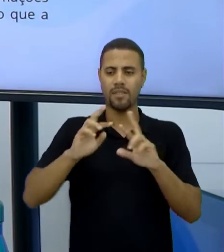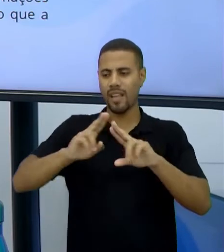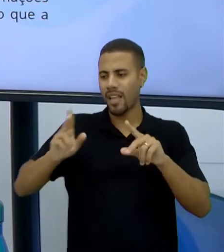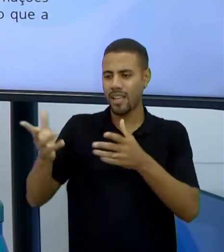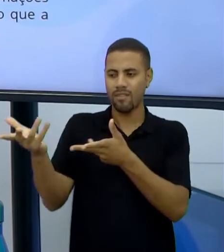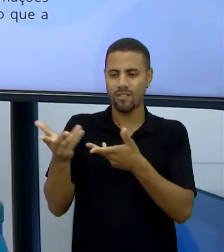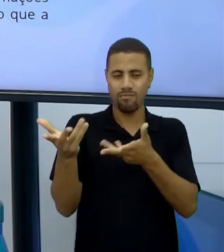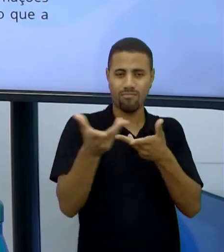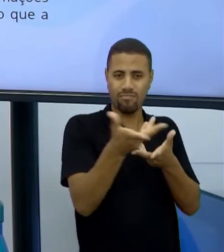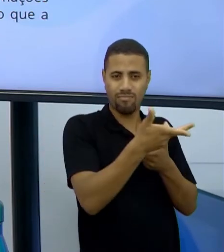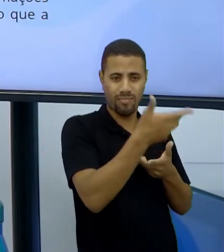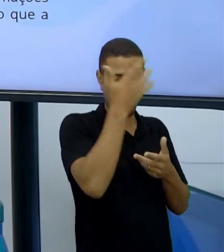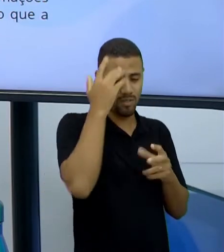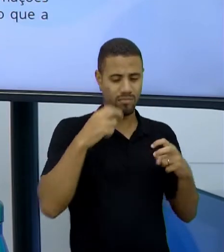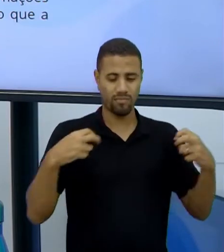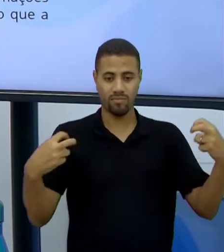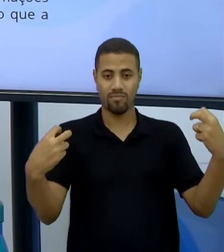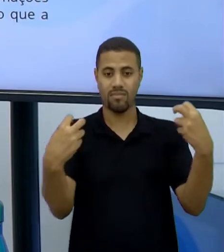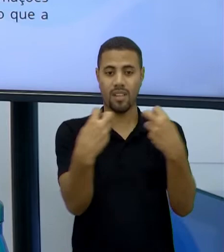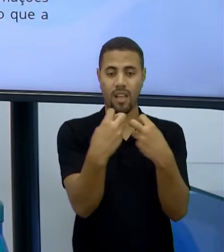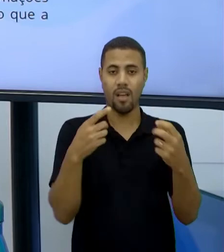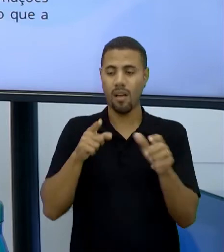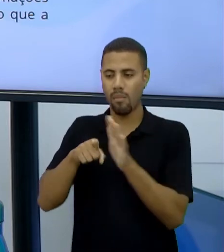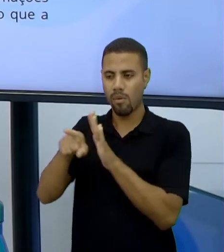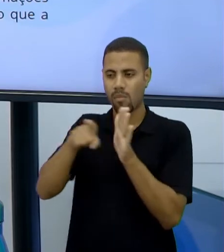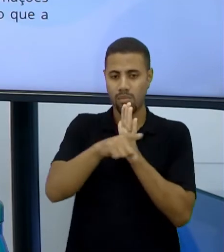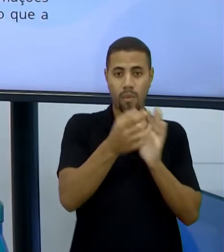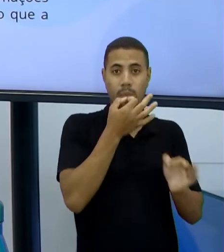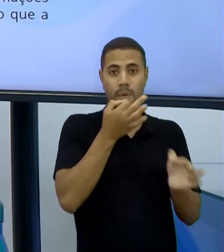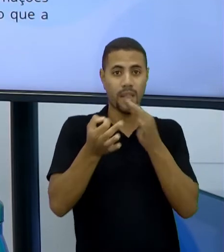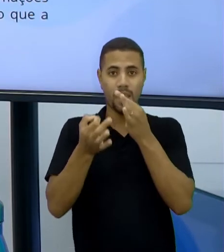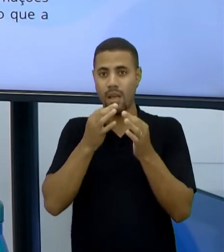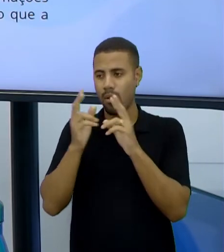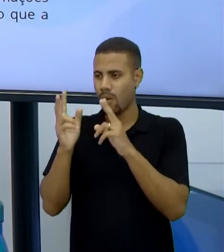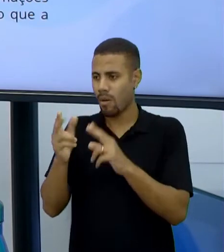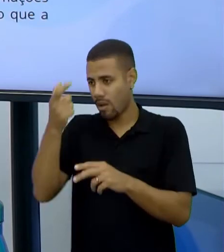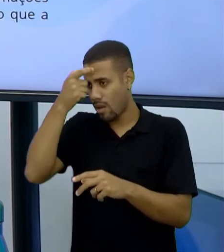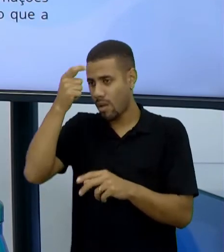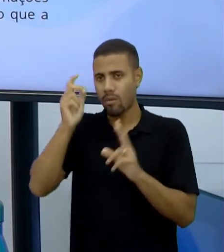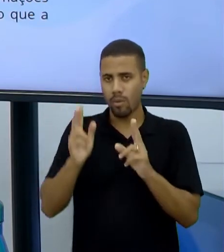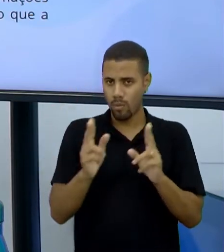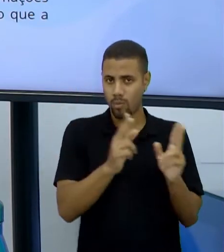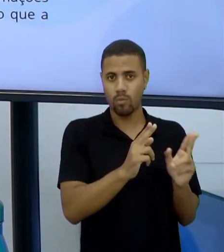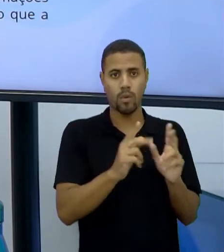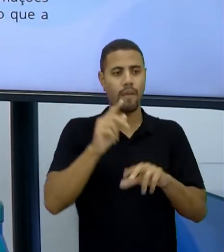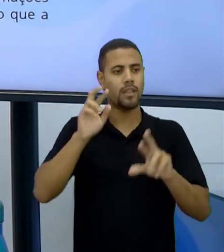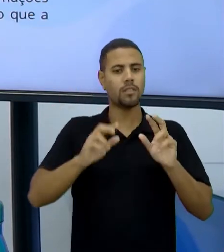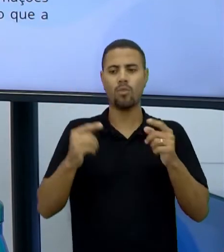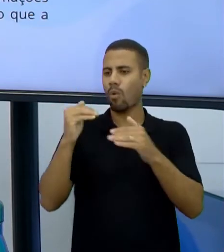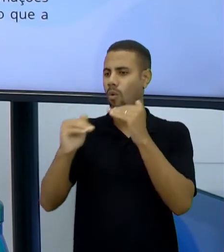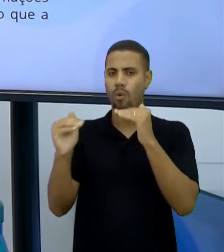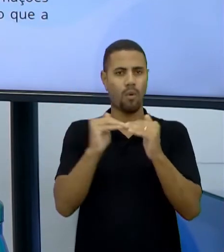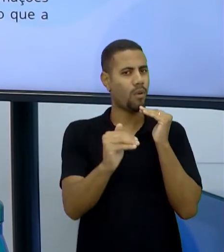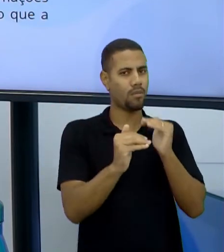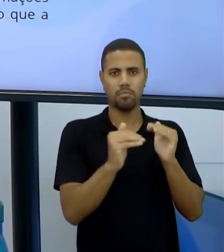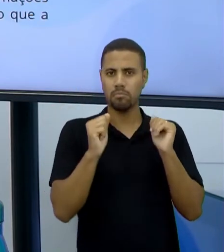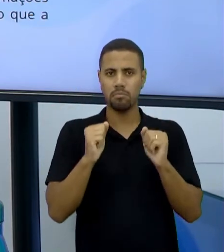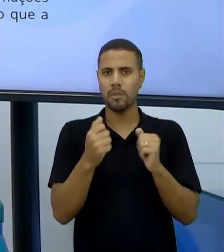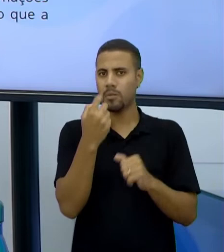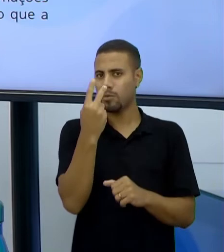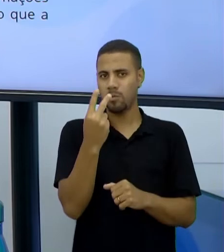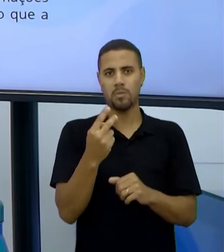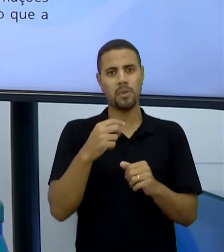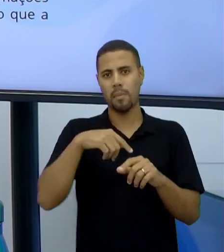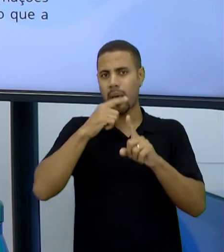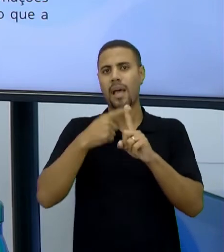Eu posso colocar convidados que tenham a mesma opinião, que tenham opiniões diferentes, tá bom? Então, geralmente são 2, mas